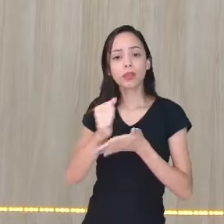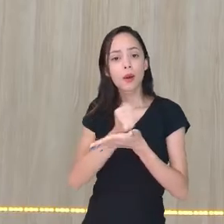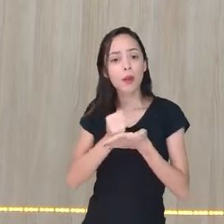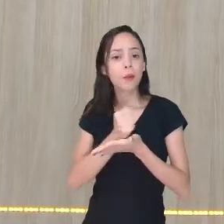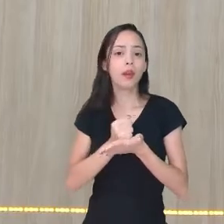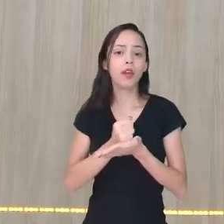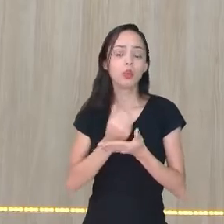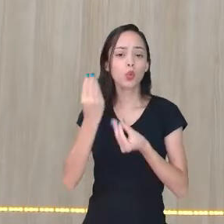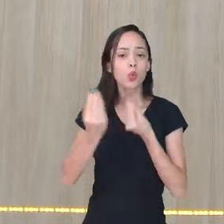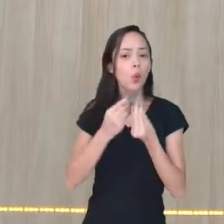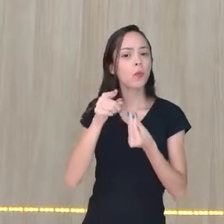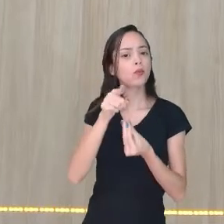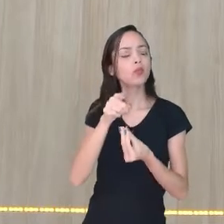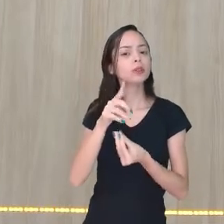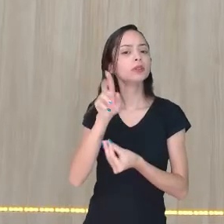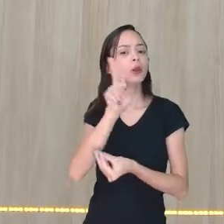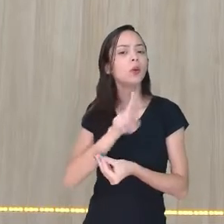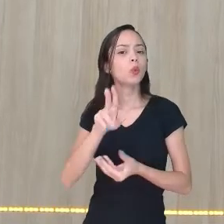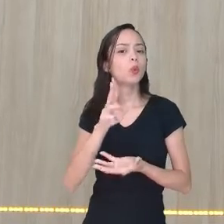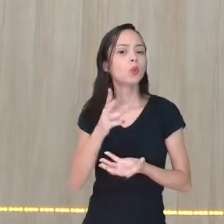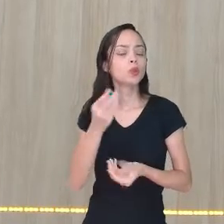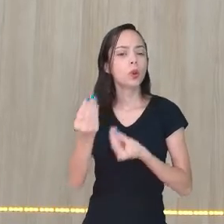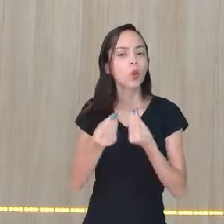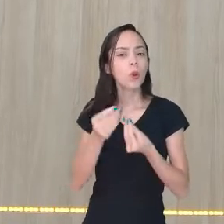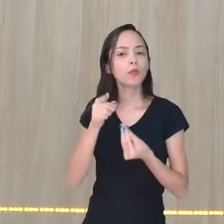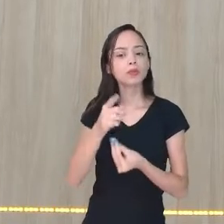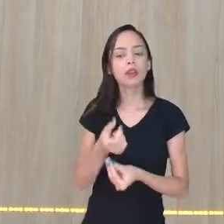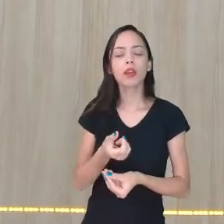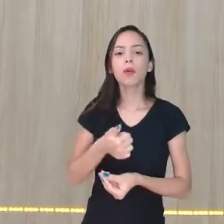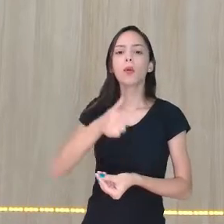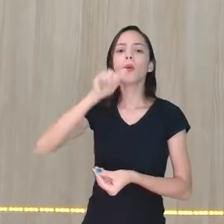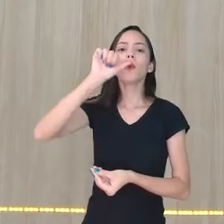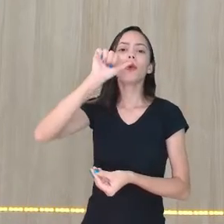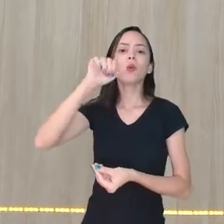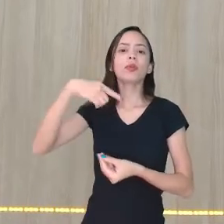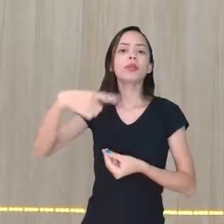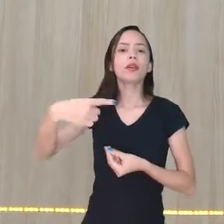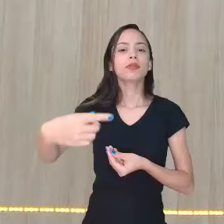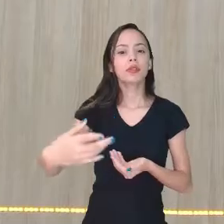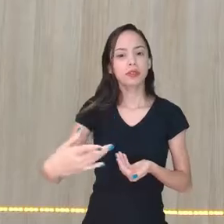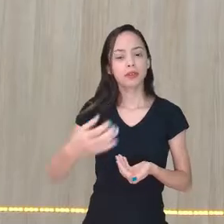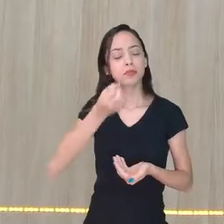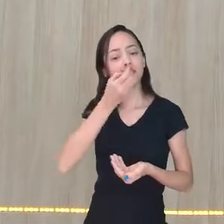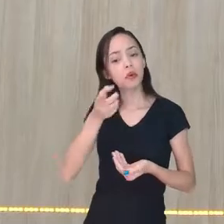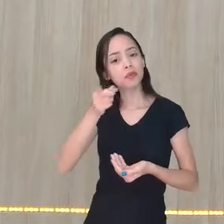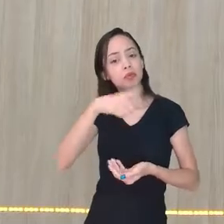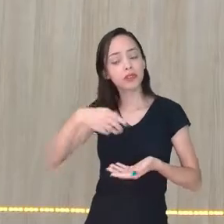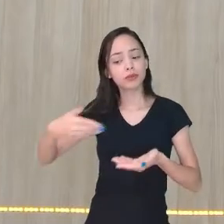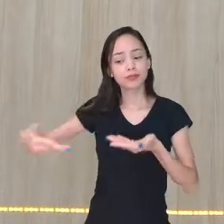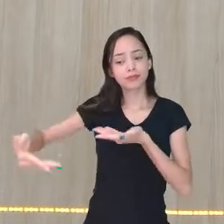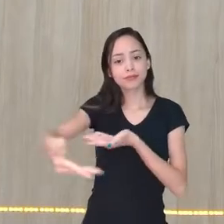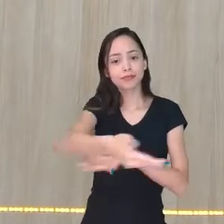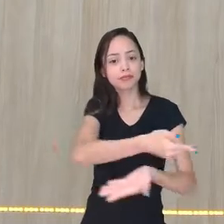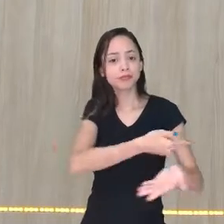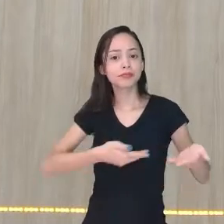usa? Como é que você faz no seu dia a dia com ela? Discutam aí entre vocês. Podem até